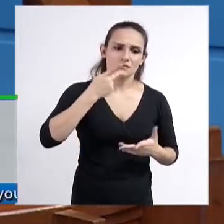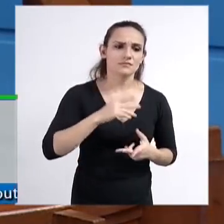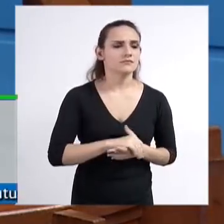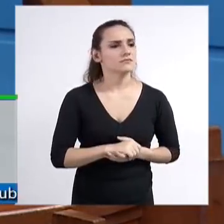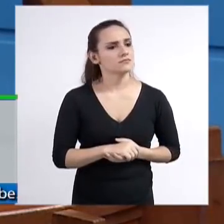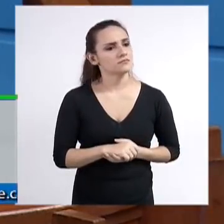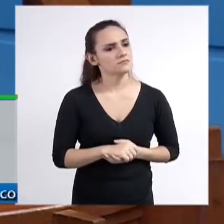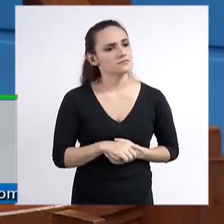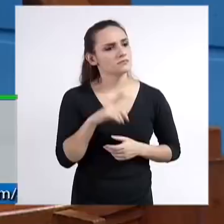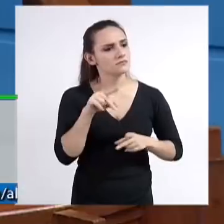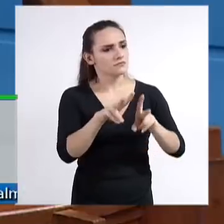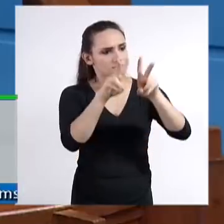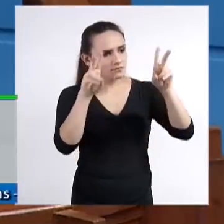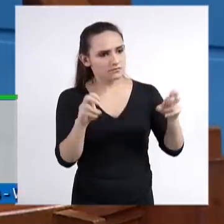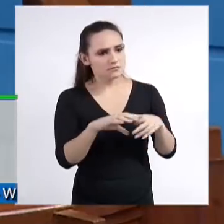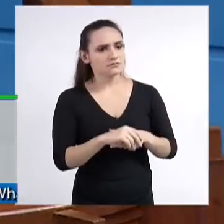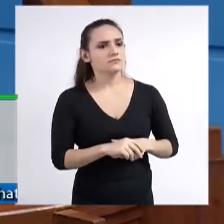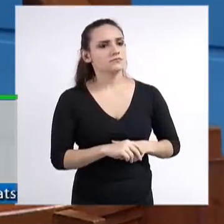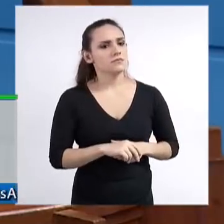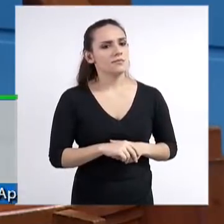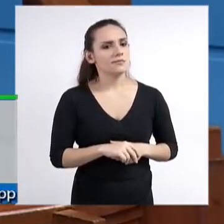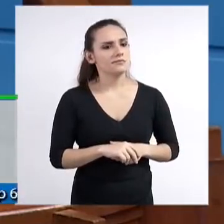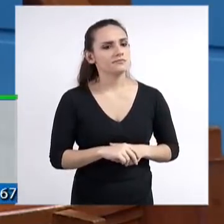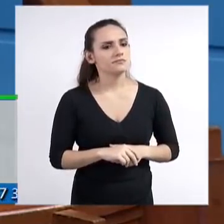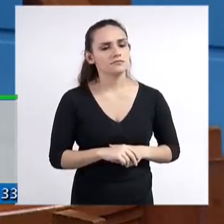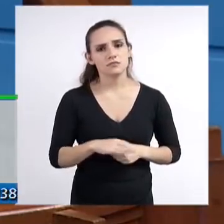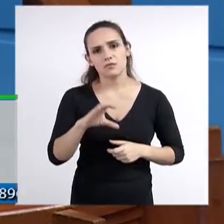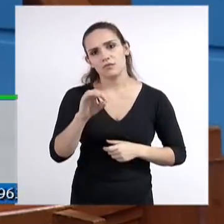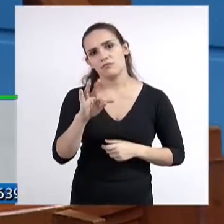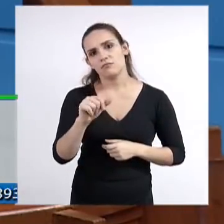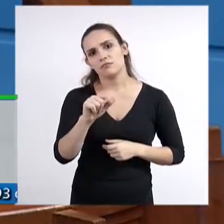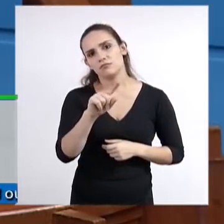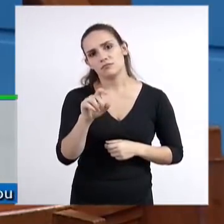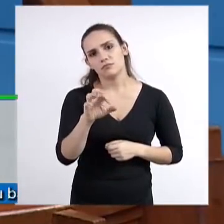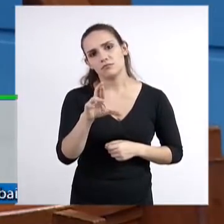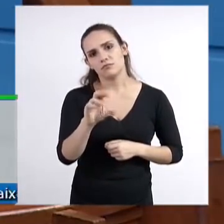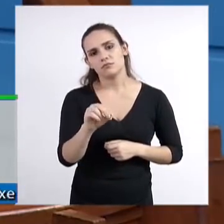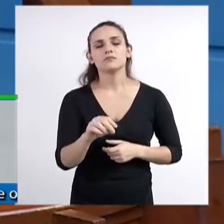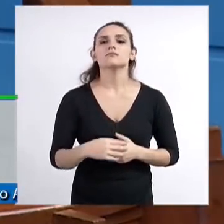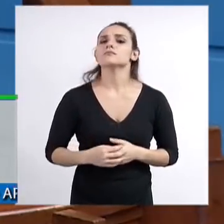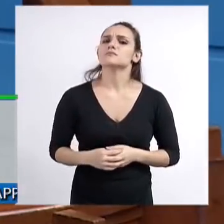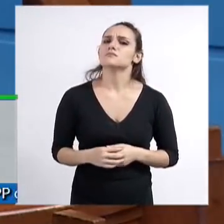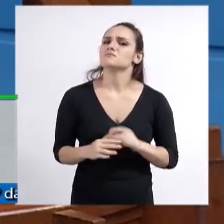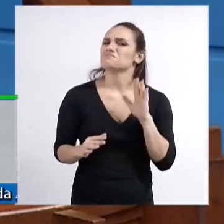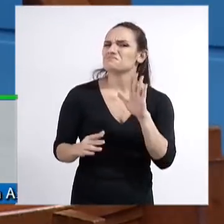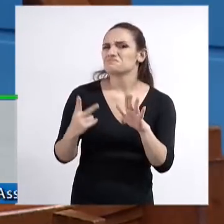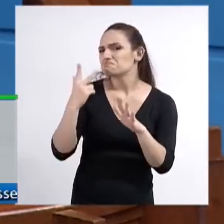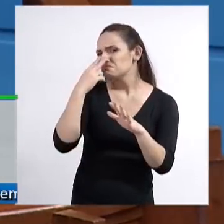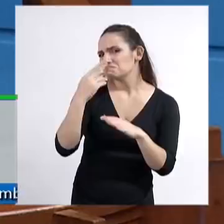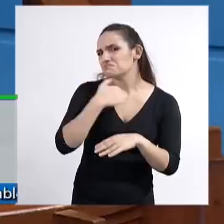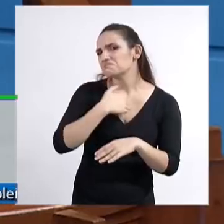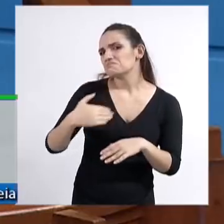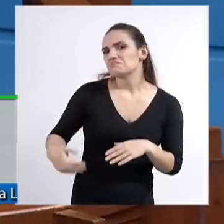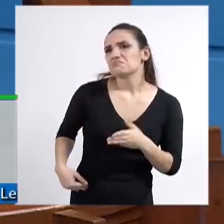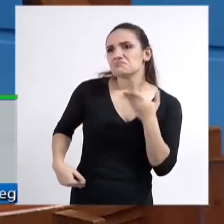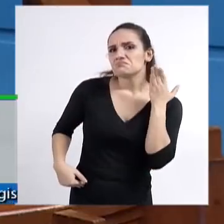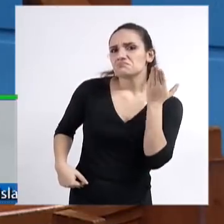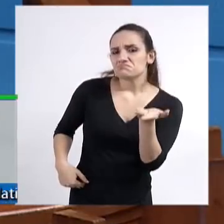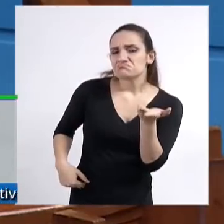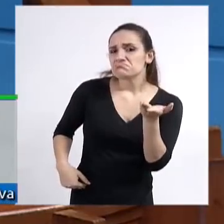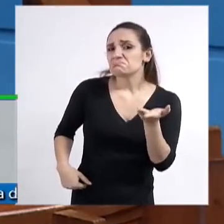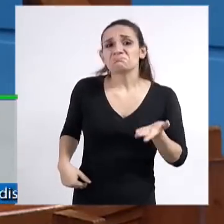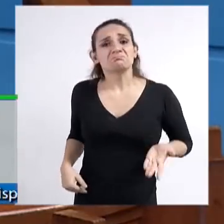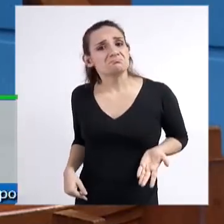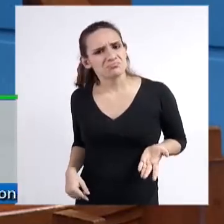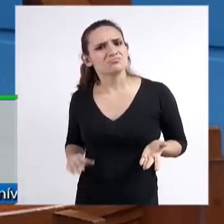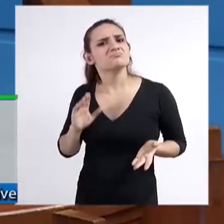bastante, sobre a questão cota zero, e me parece que o governo